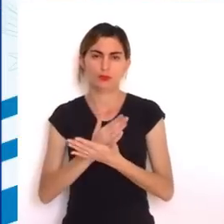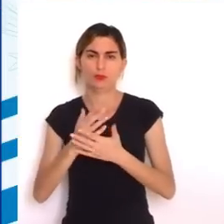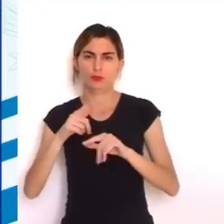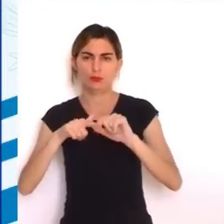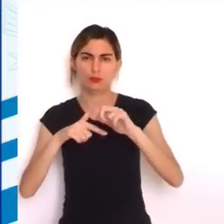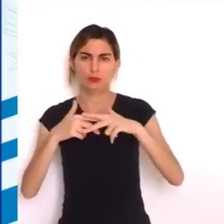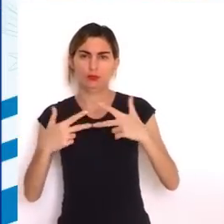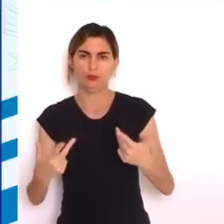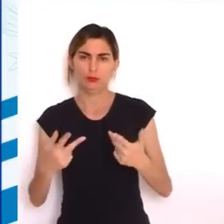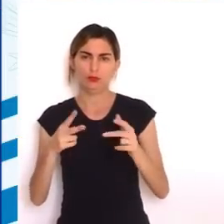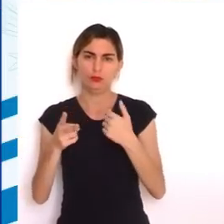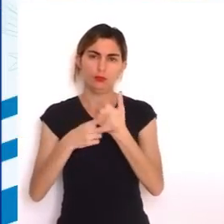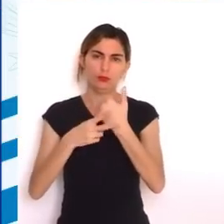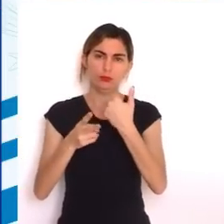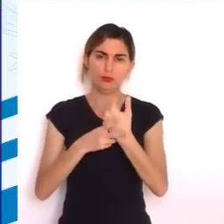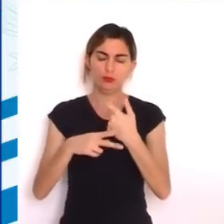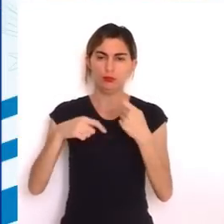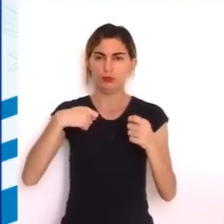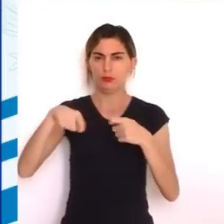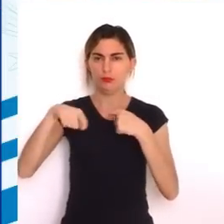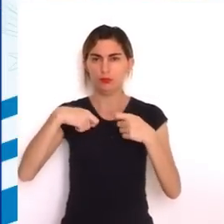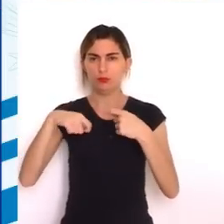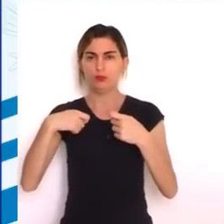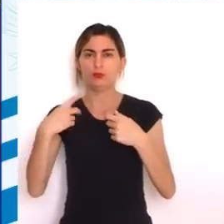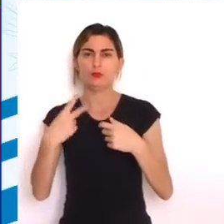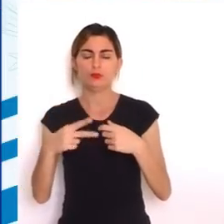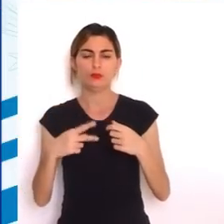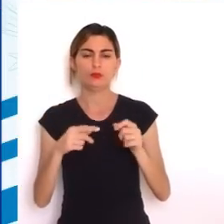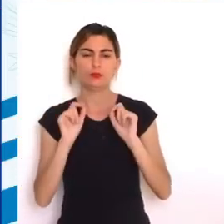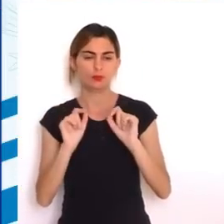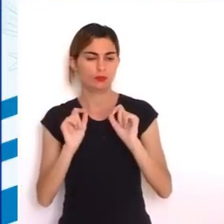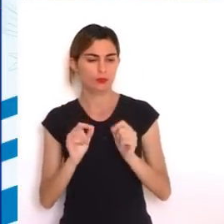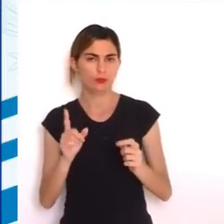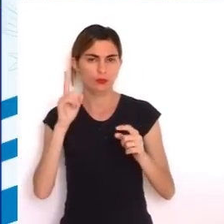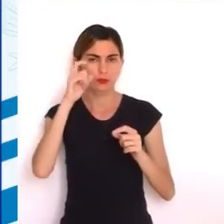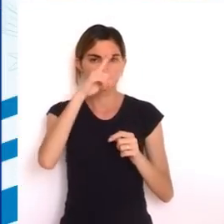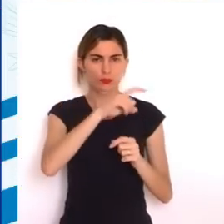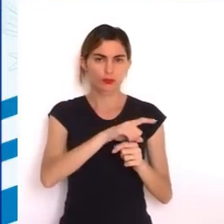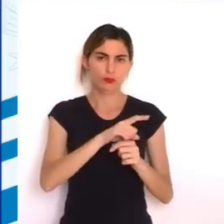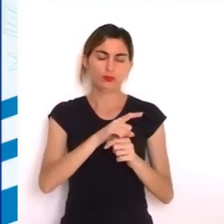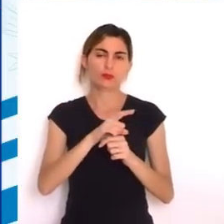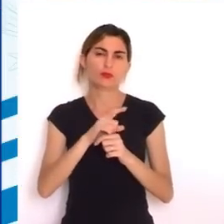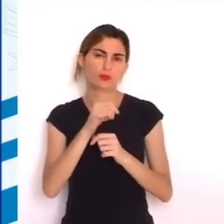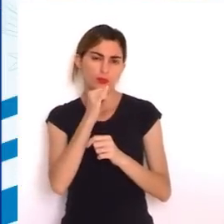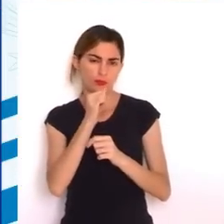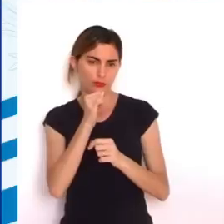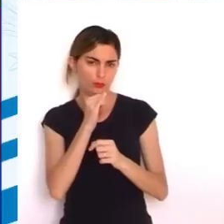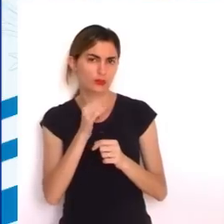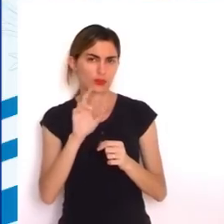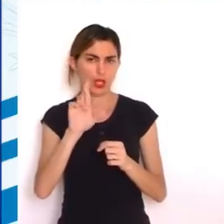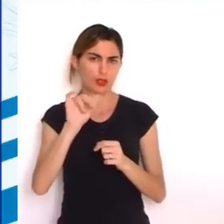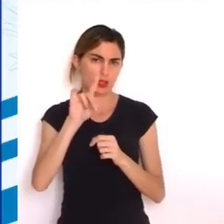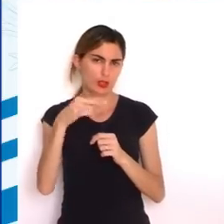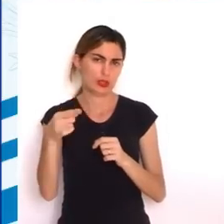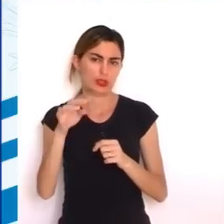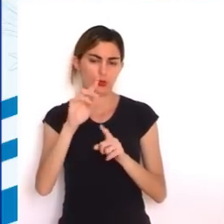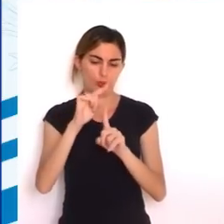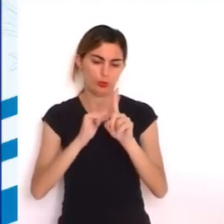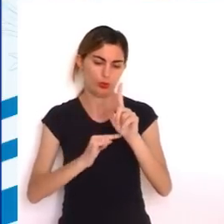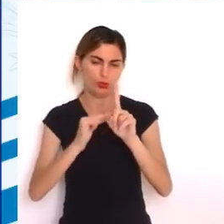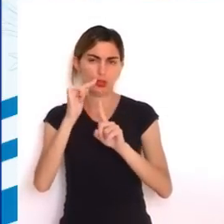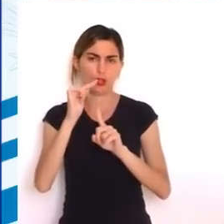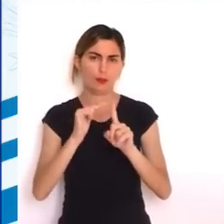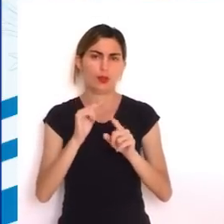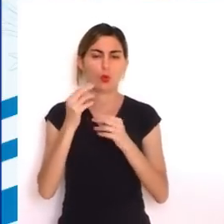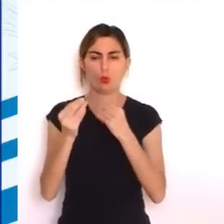Alguns materiais, como o vidro, o plástico, eles vão dificultar, de certa forma, a